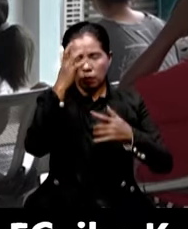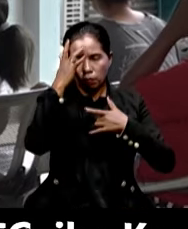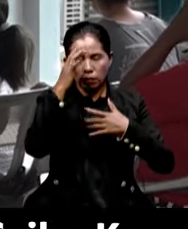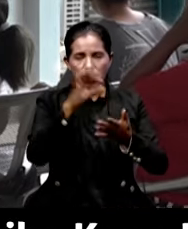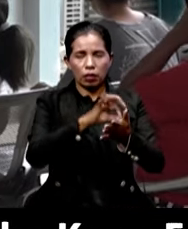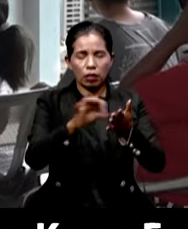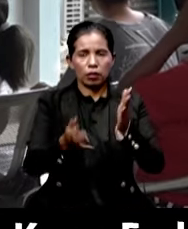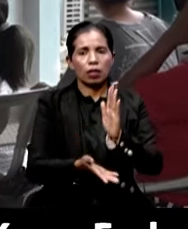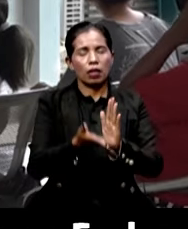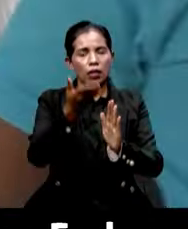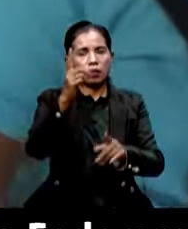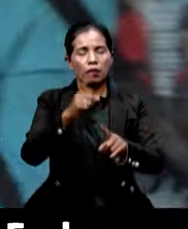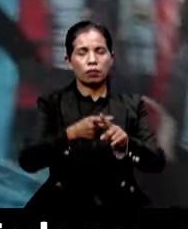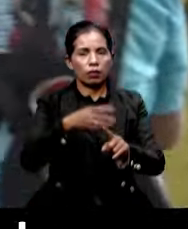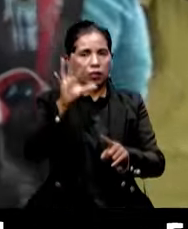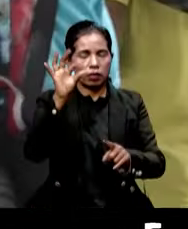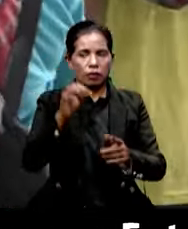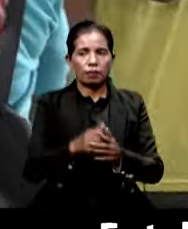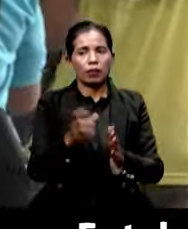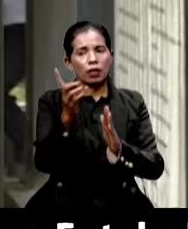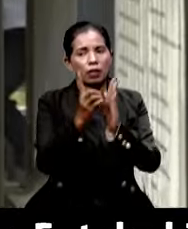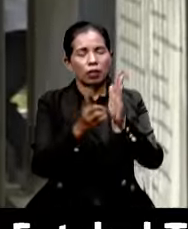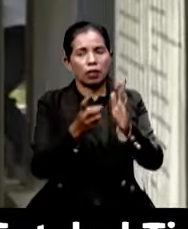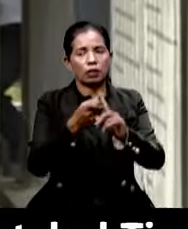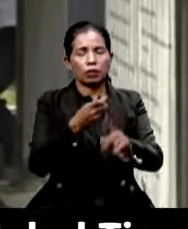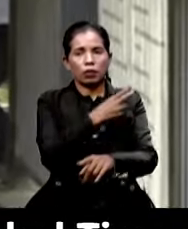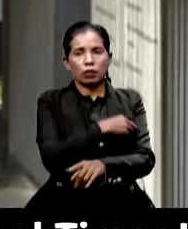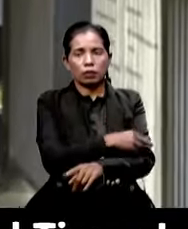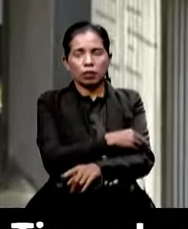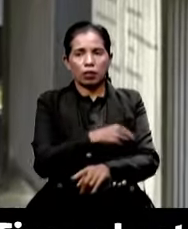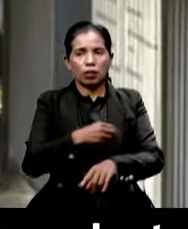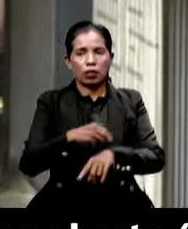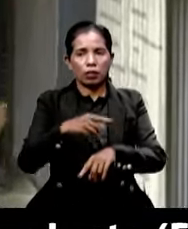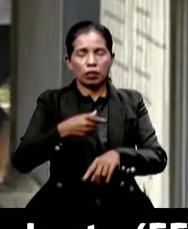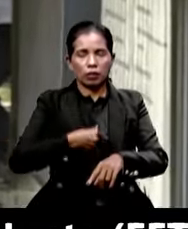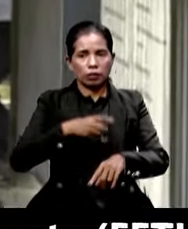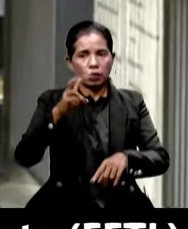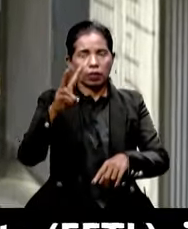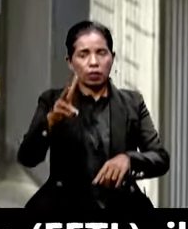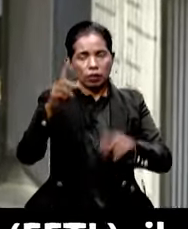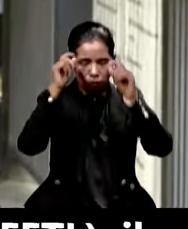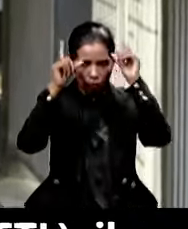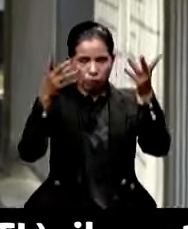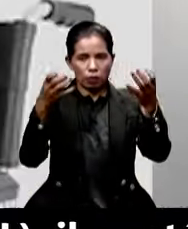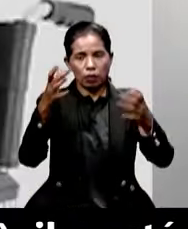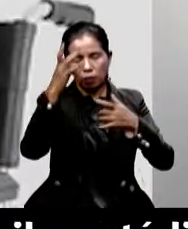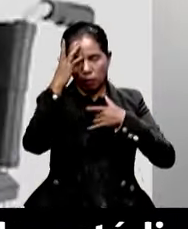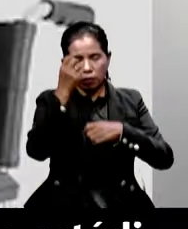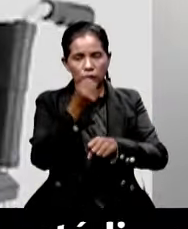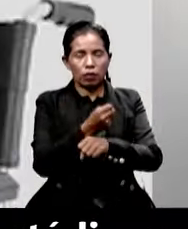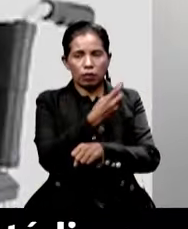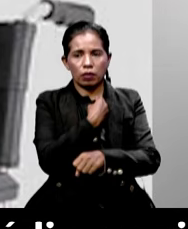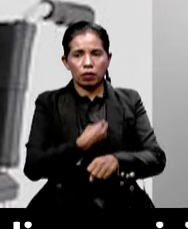resista as durante fulancia Nelaran. Turdeiro suci hospital nacional Guido Valadares, de moro ambara que sofre moras estroca o tipo